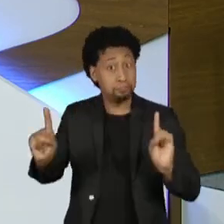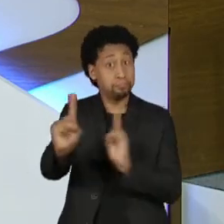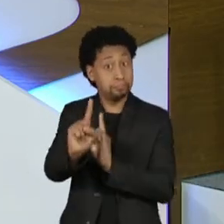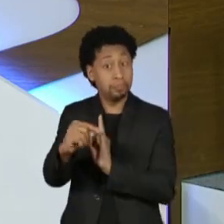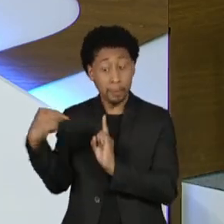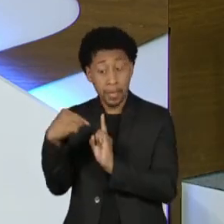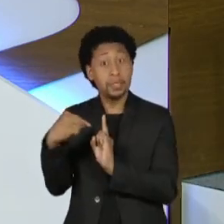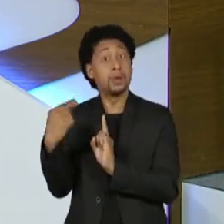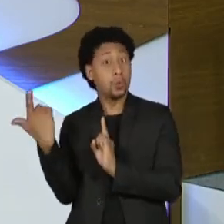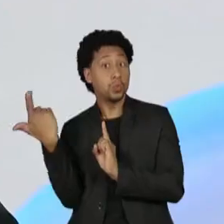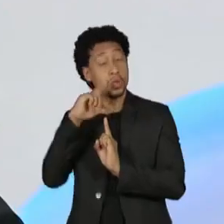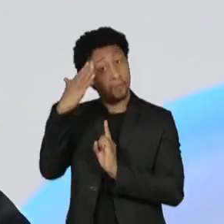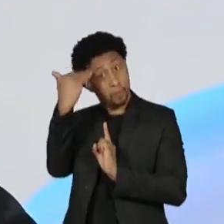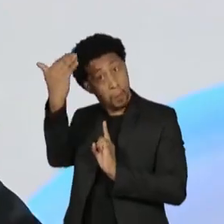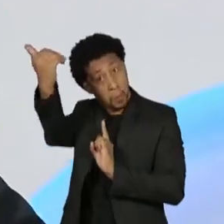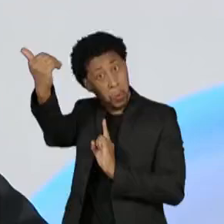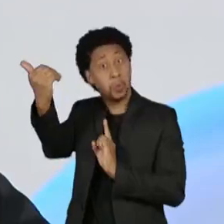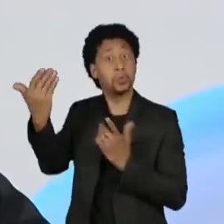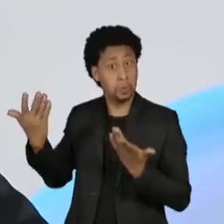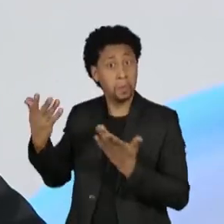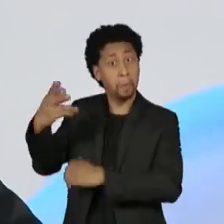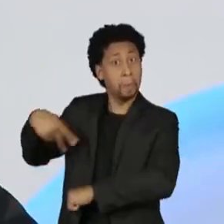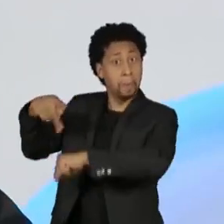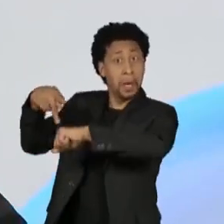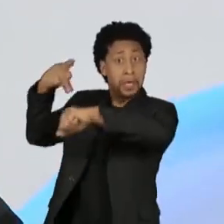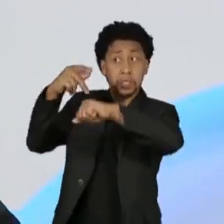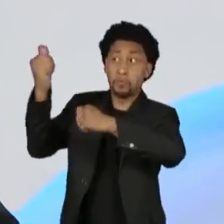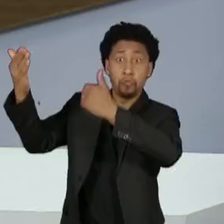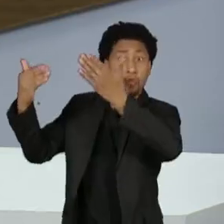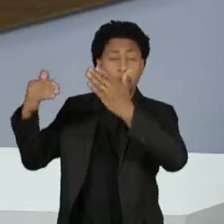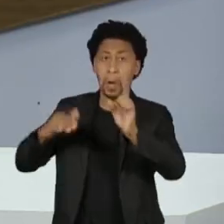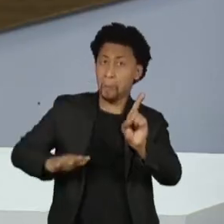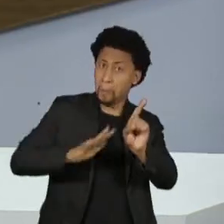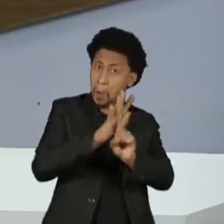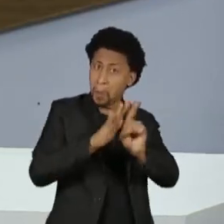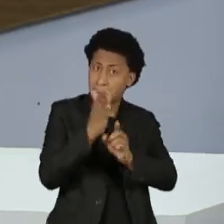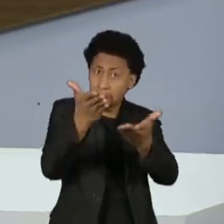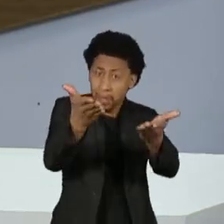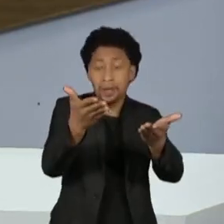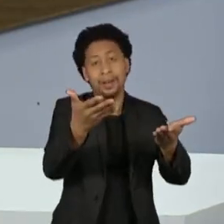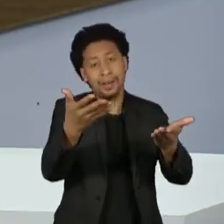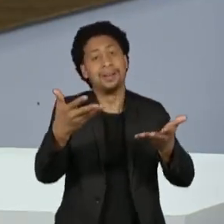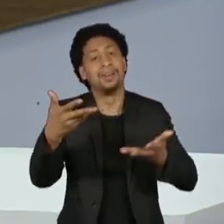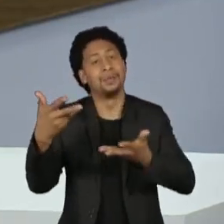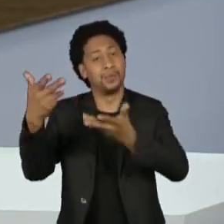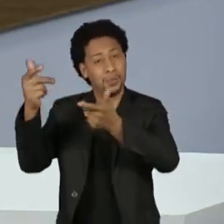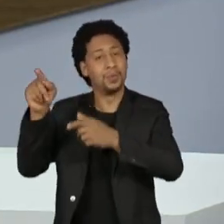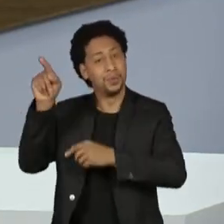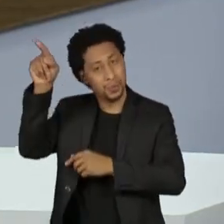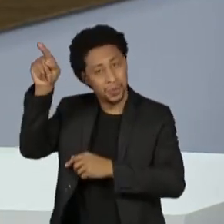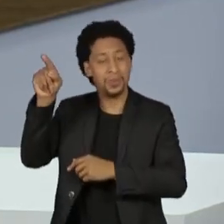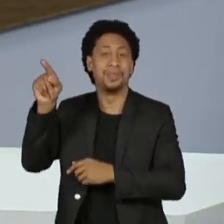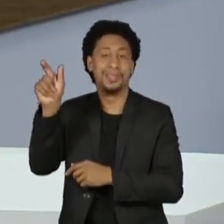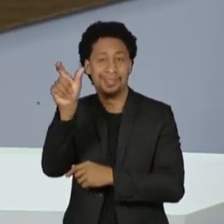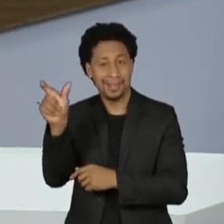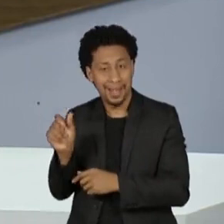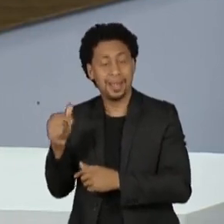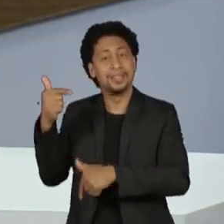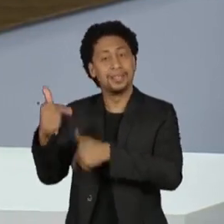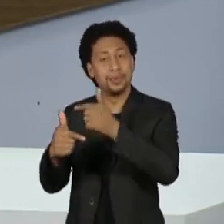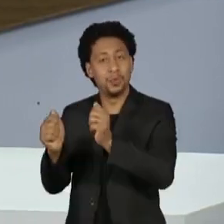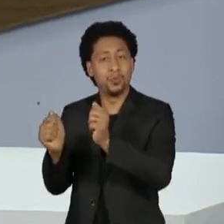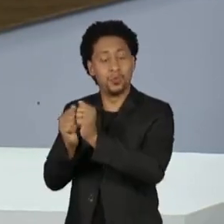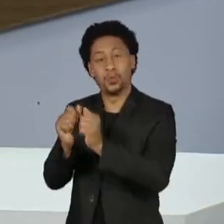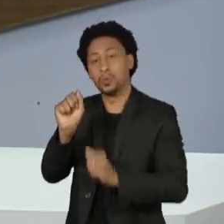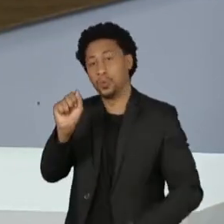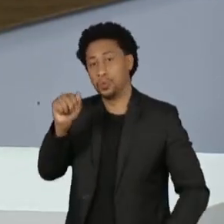principalmente no exterior e a sua carreira bombou E aí você falou foi para Itália e trabalhou com mais Anderson e nessa época